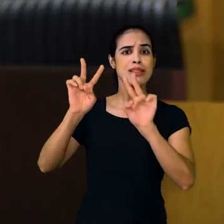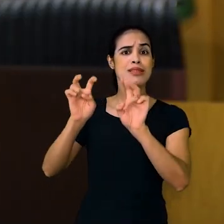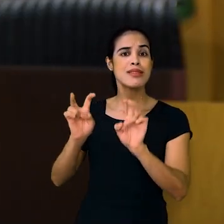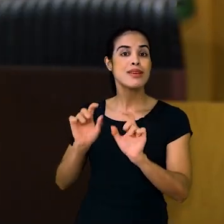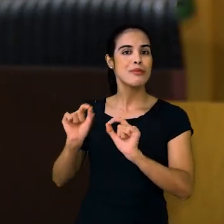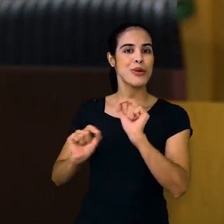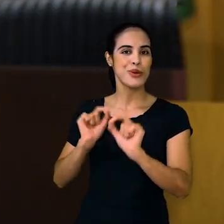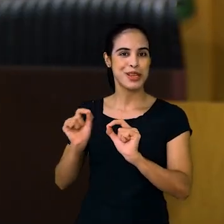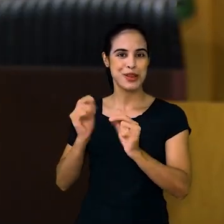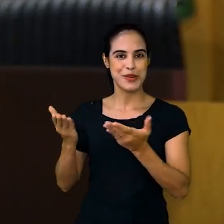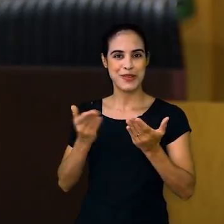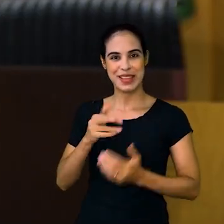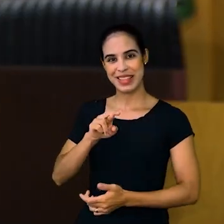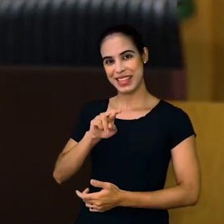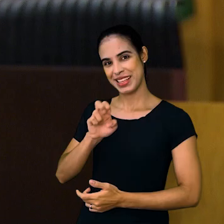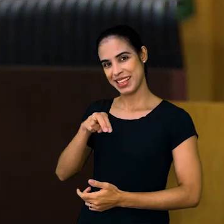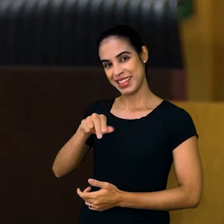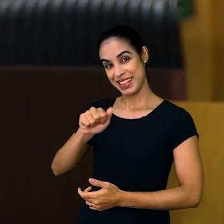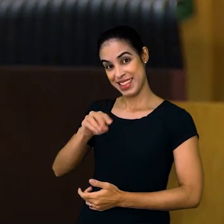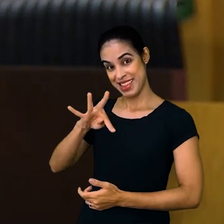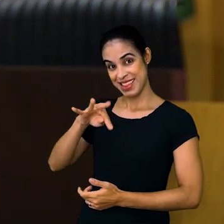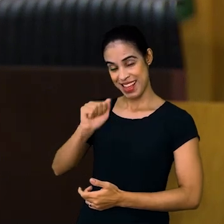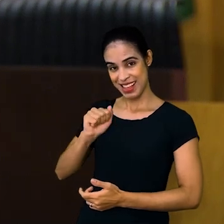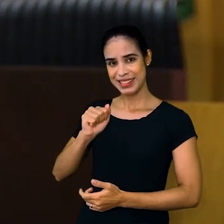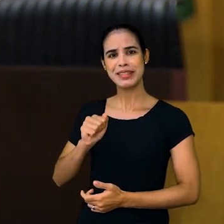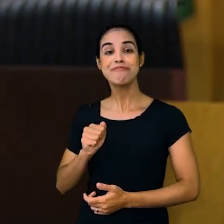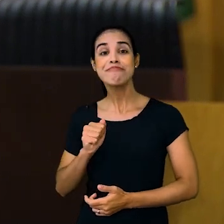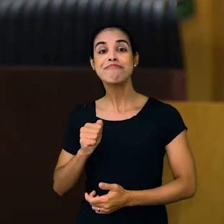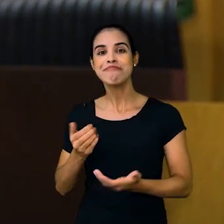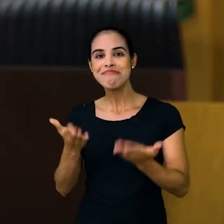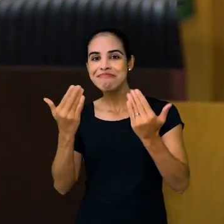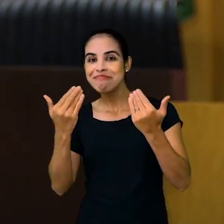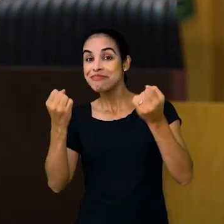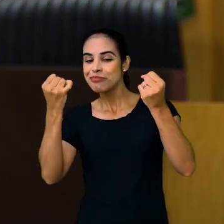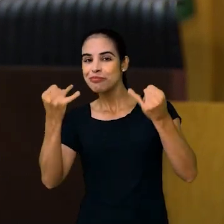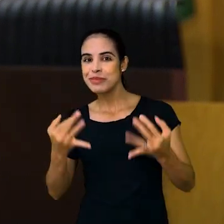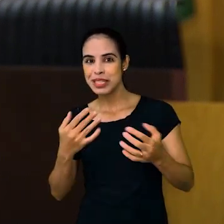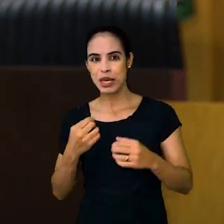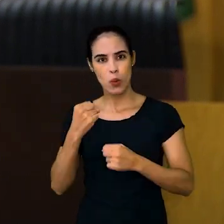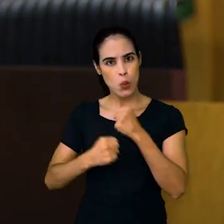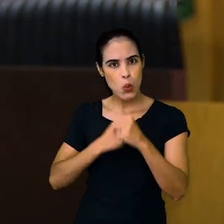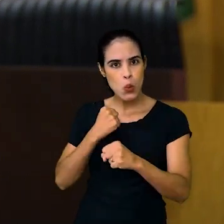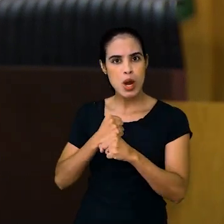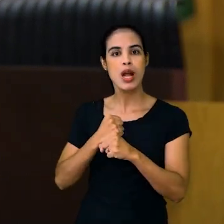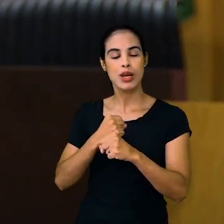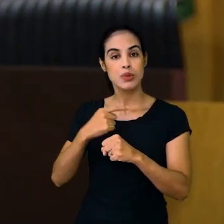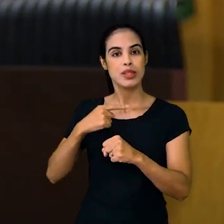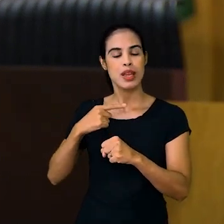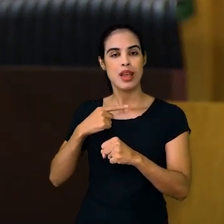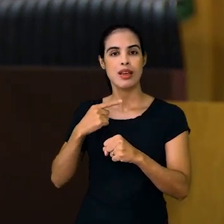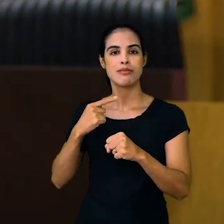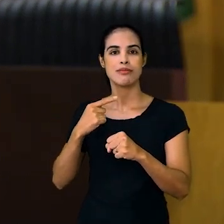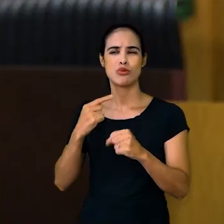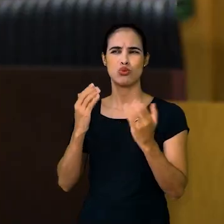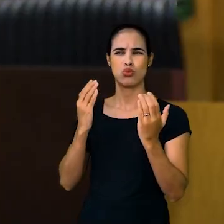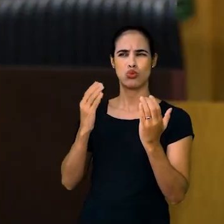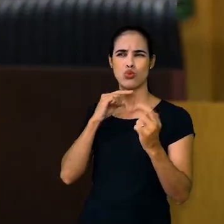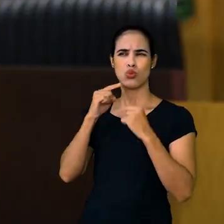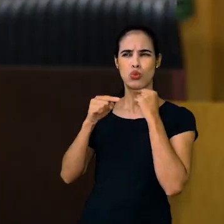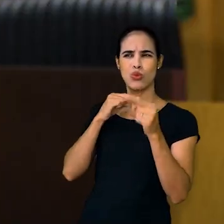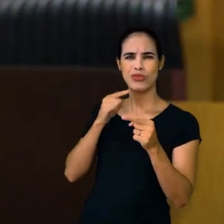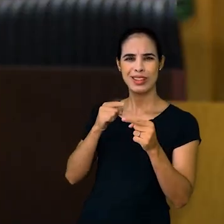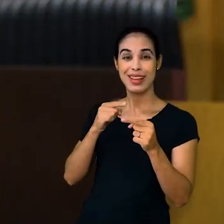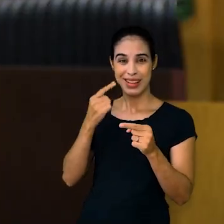com Renata Soares, a editora-chefe do programa. Ô Renata, conta pra gente, todo ano é a mesma coisa, né? Surge aquela mesma dúvida